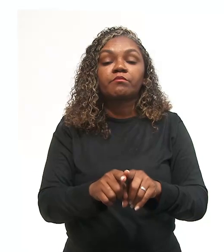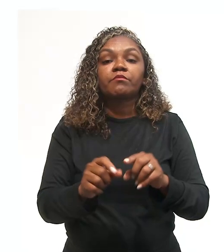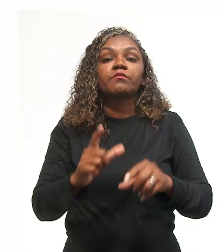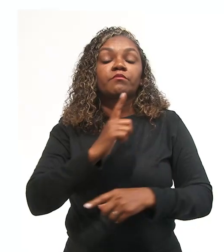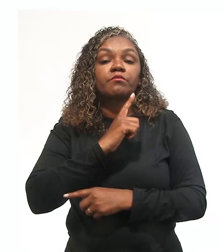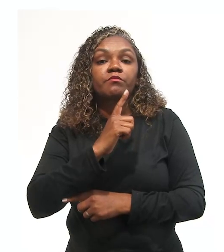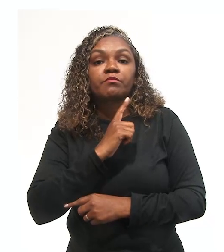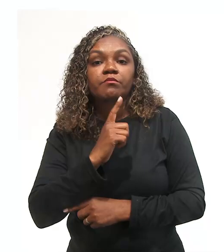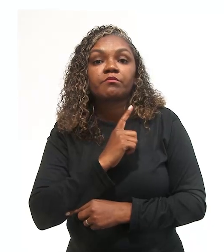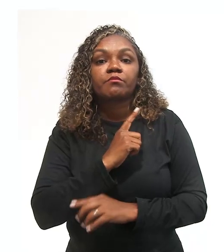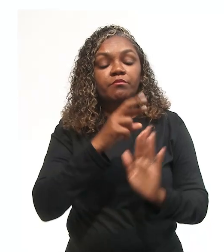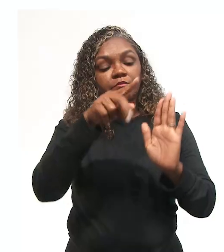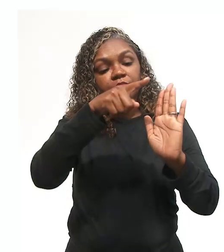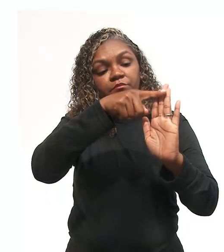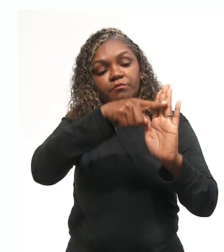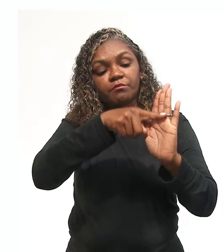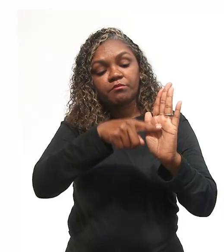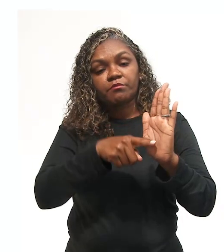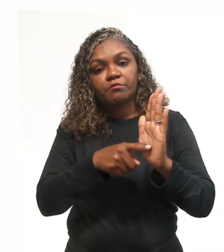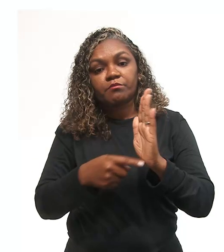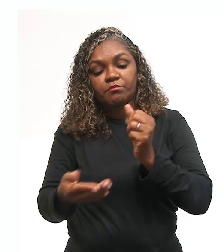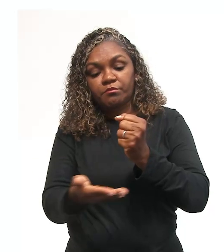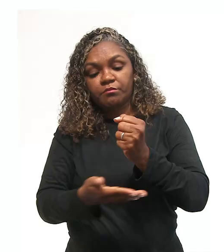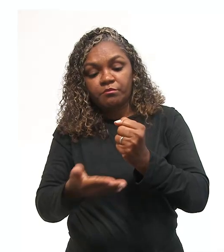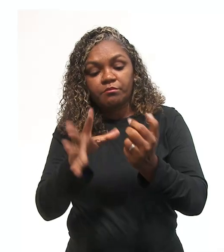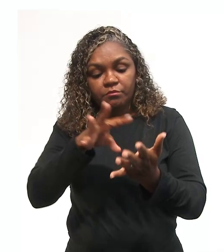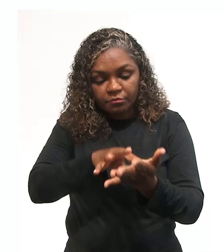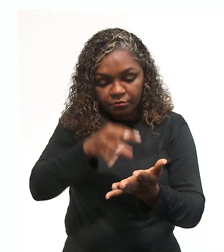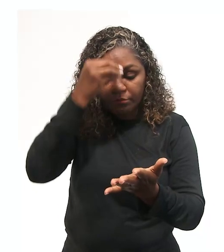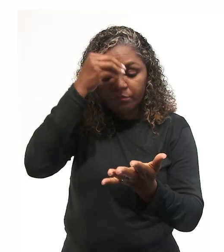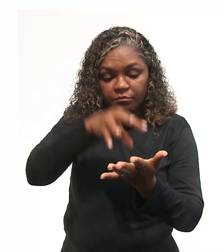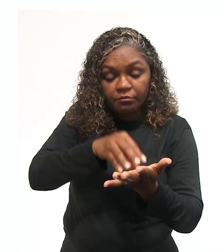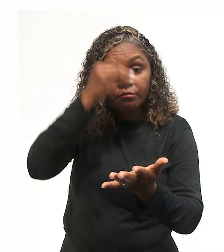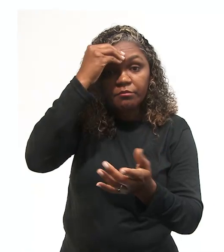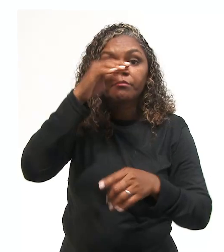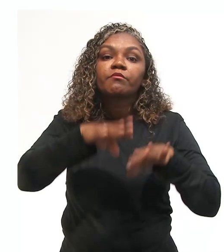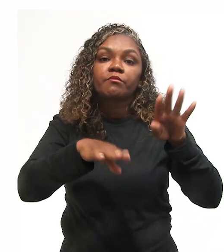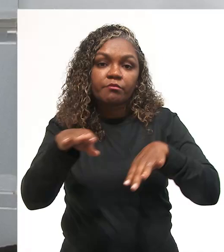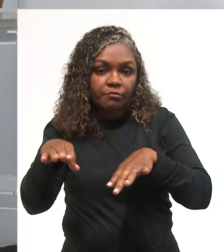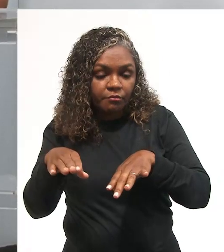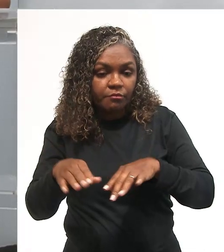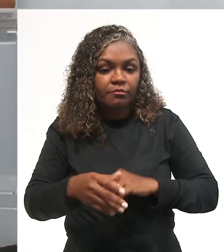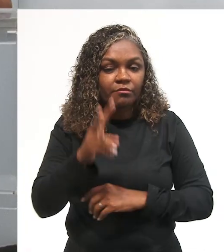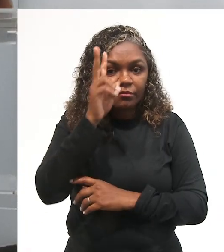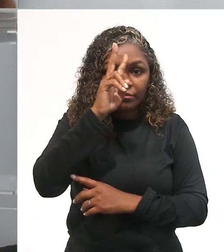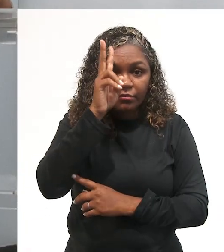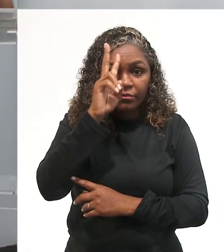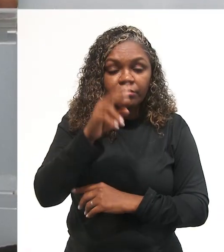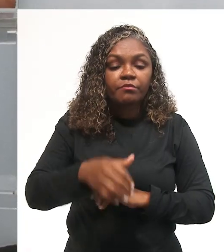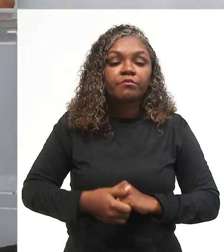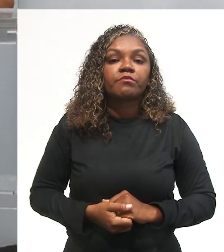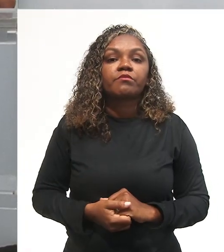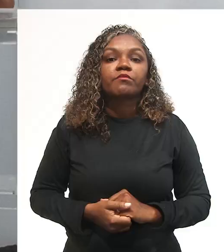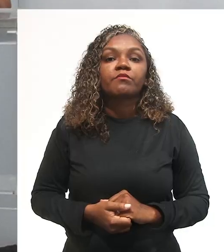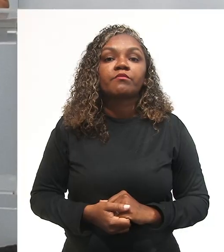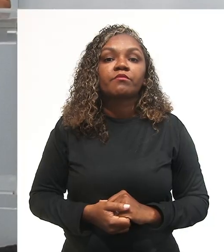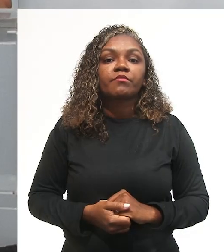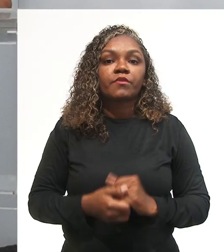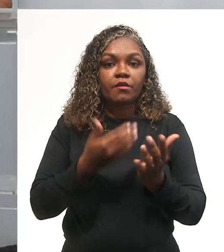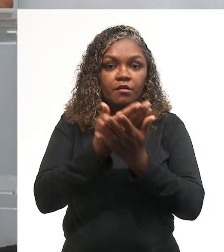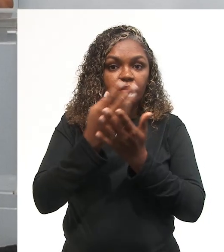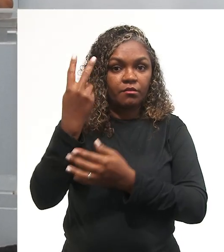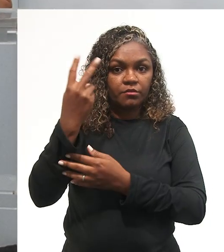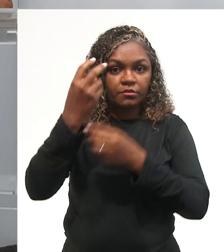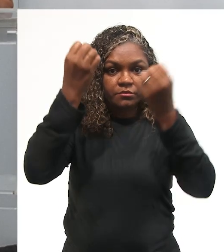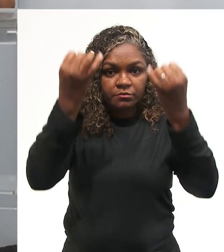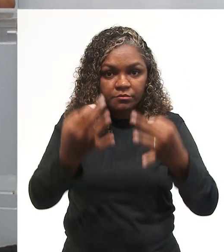teórico, metodologia e resultados esperados. Isso nos lembra o quê? Aquilo que nós já falamos ali na aula 2 da